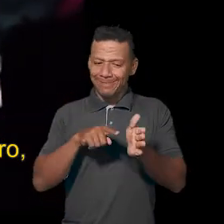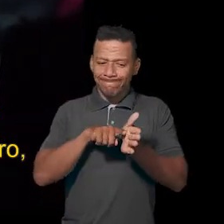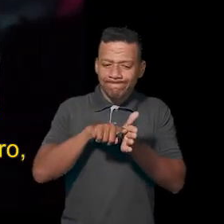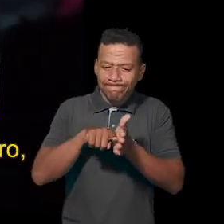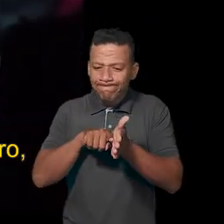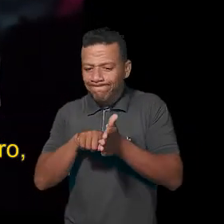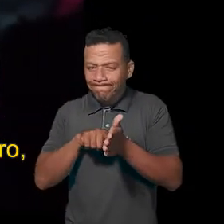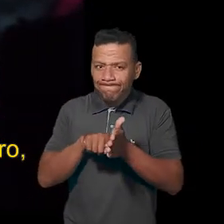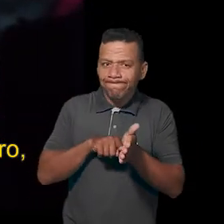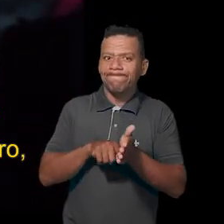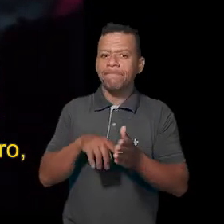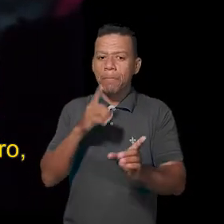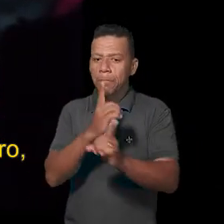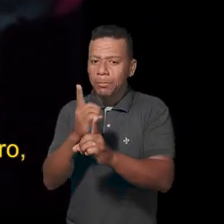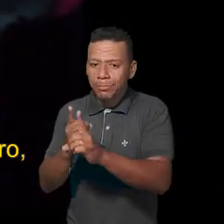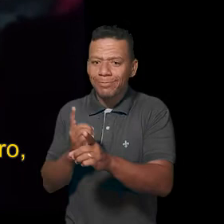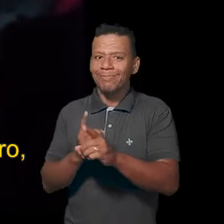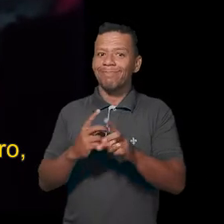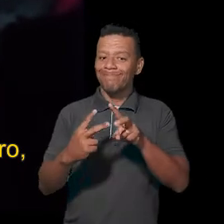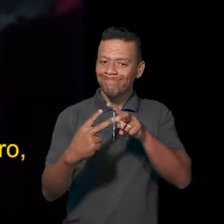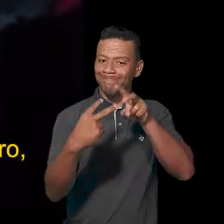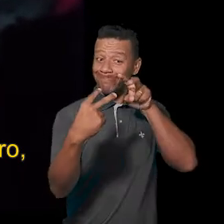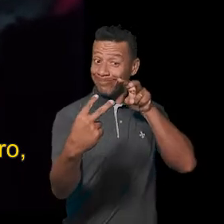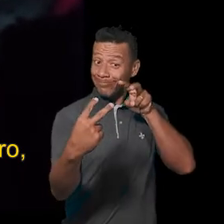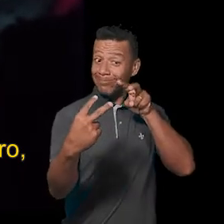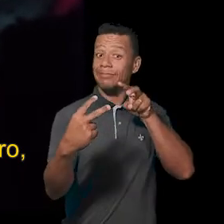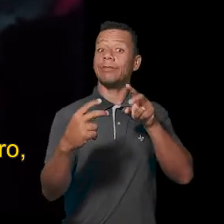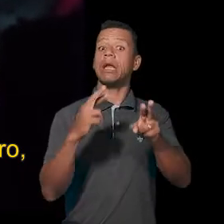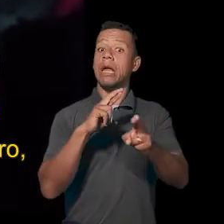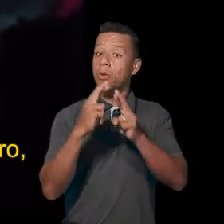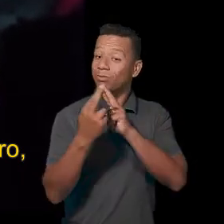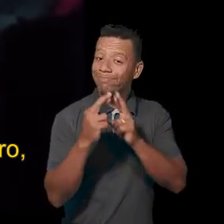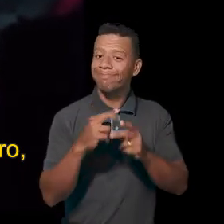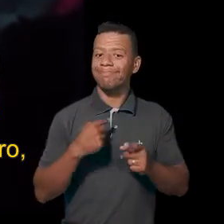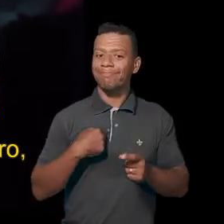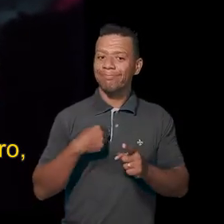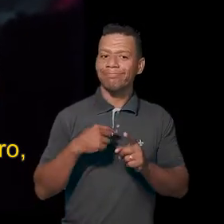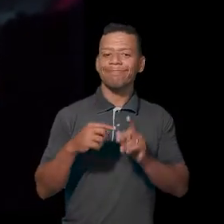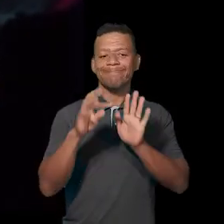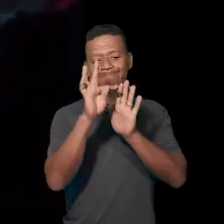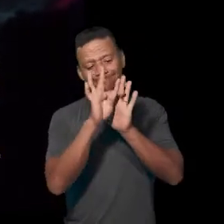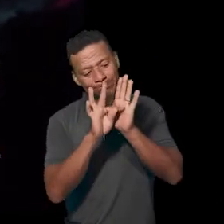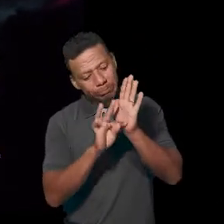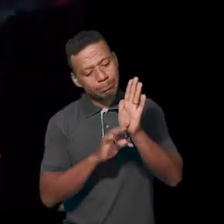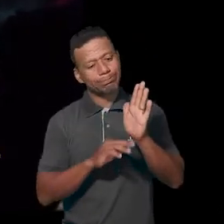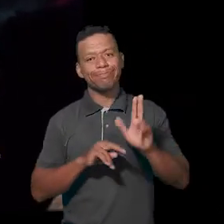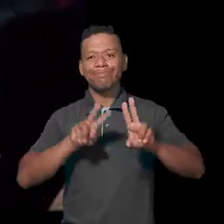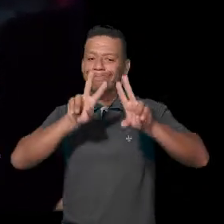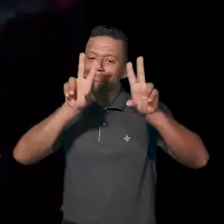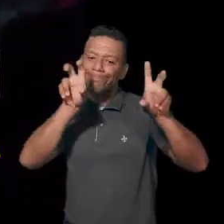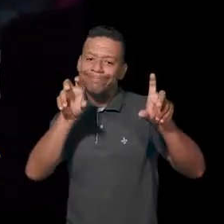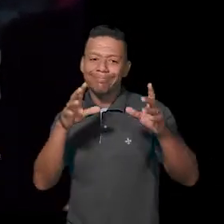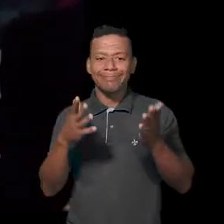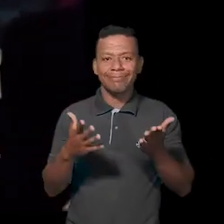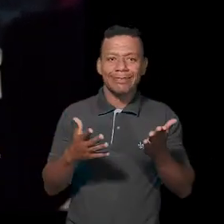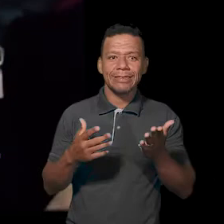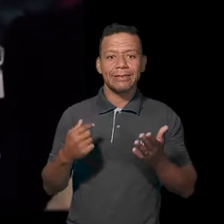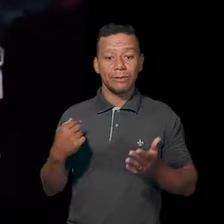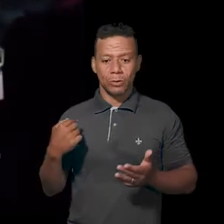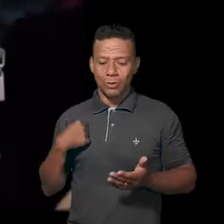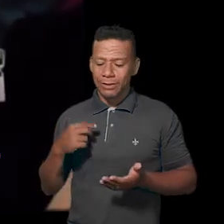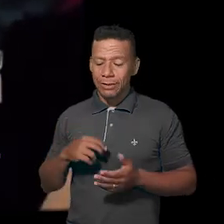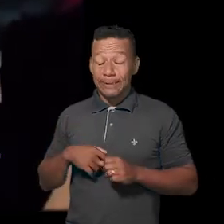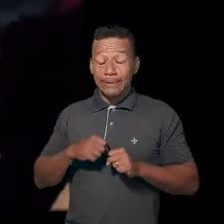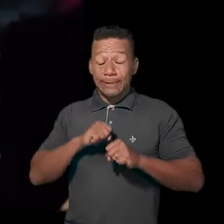gente precisa fazer mais uma reunião online sobre o texto que a gente está, sobre o roteiro. Então, fazia eu levantar